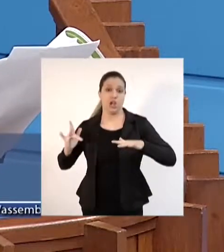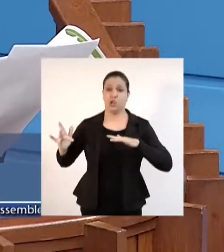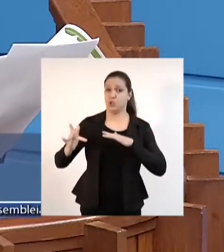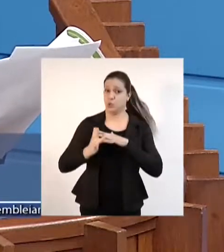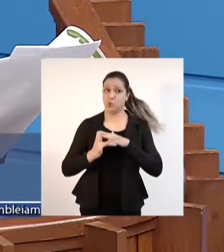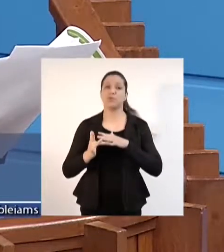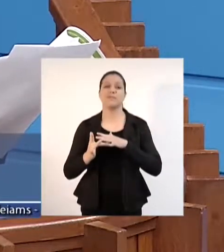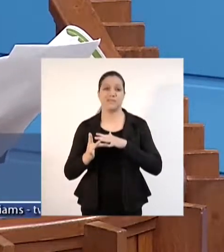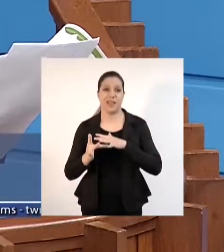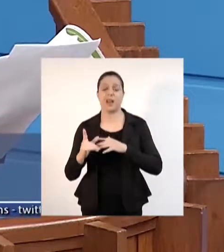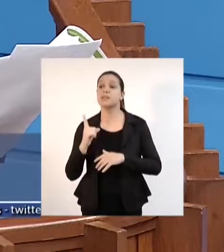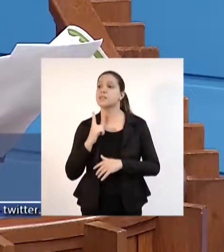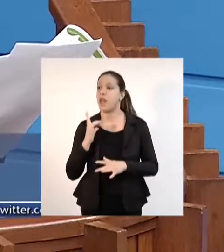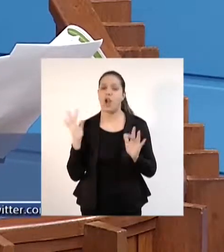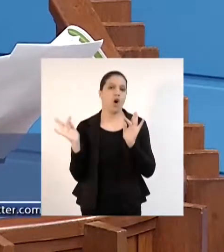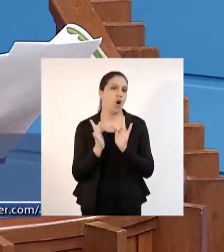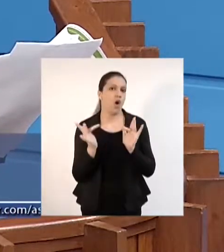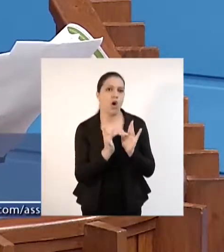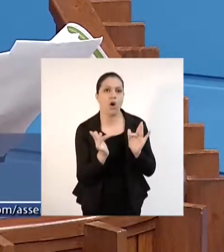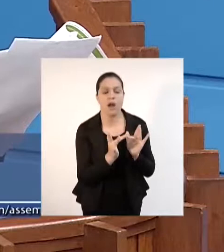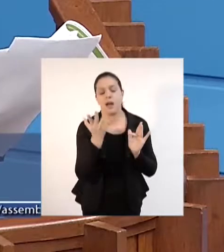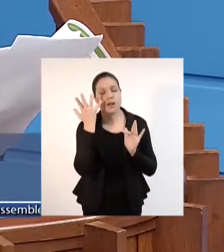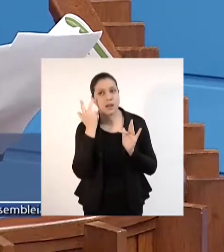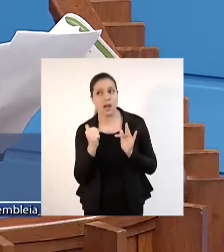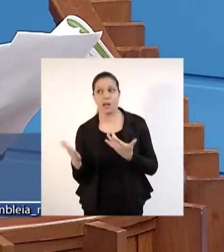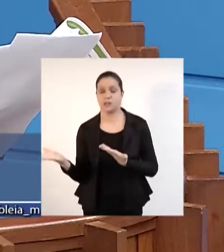sociabilidade e rede de contatos que crianças e